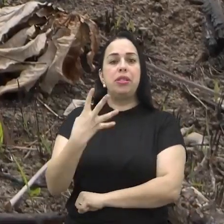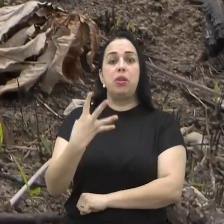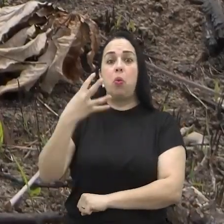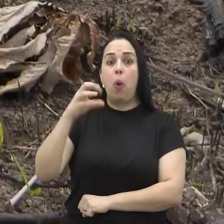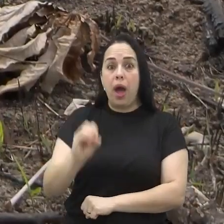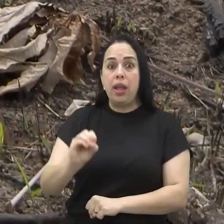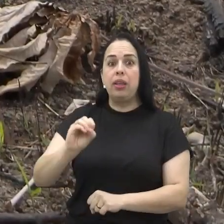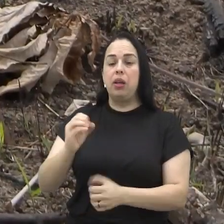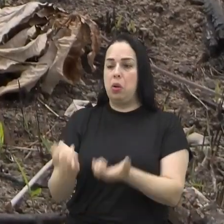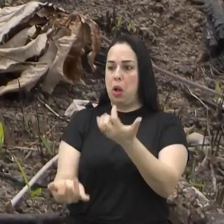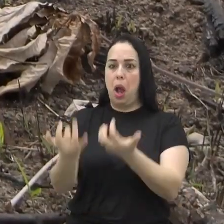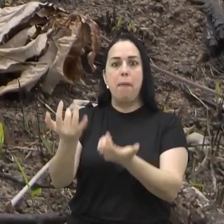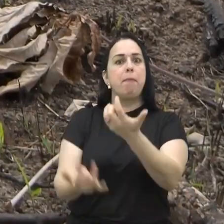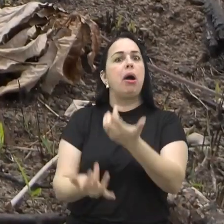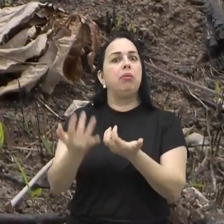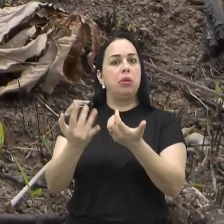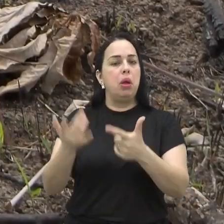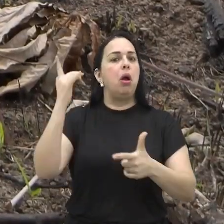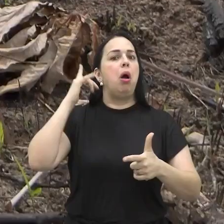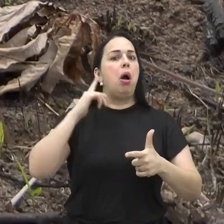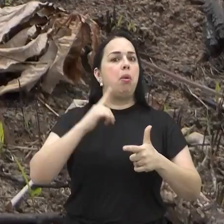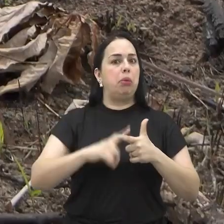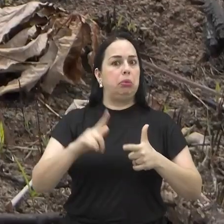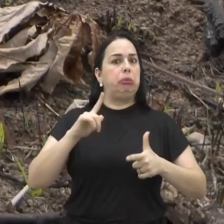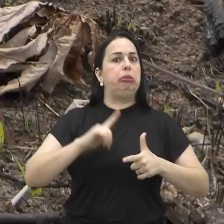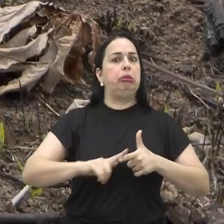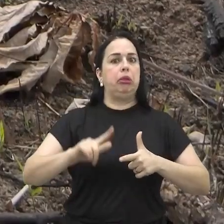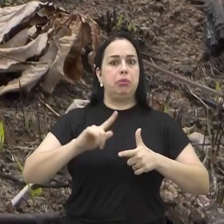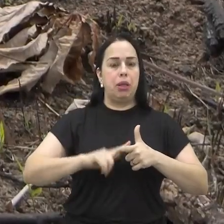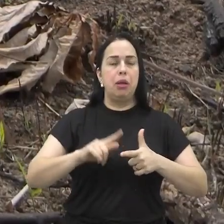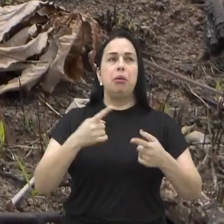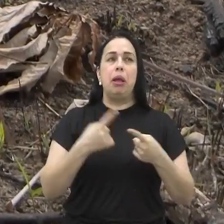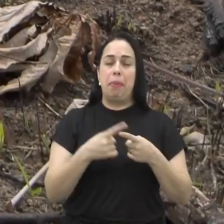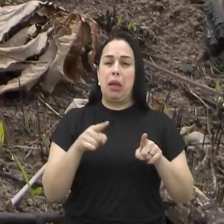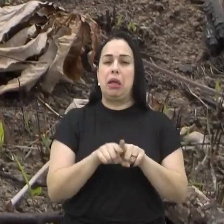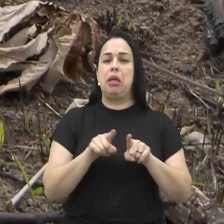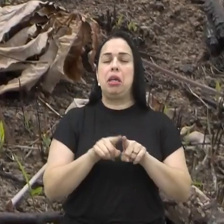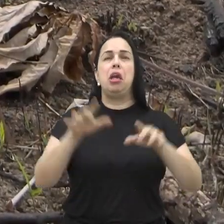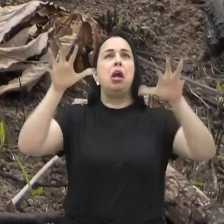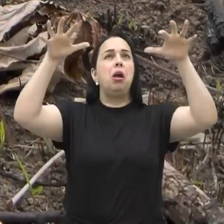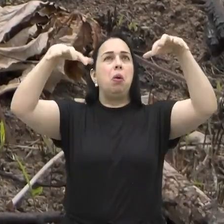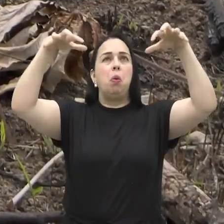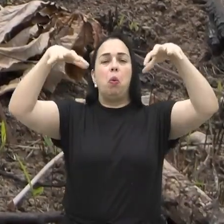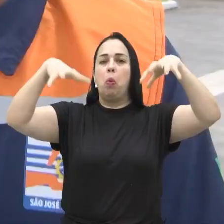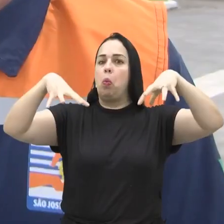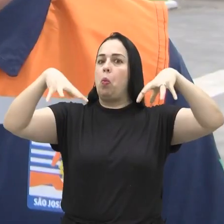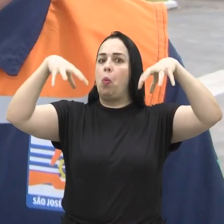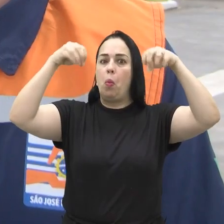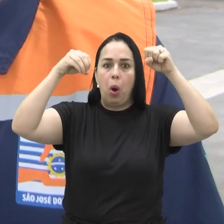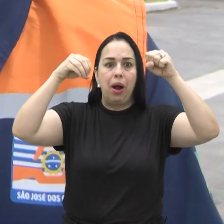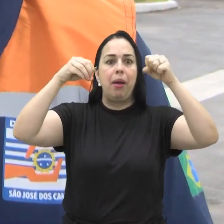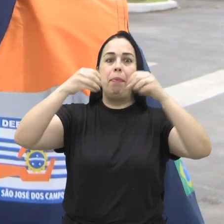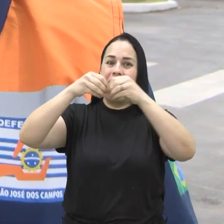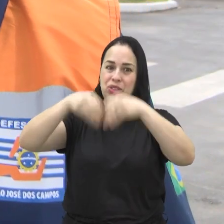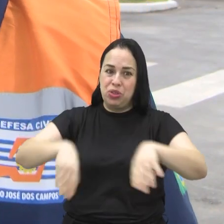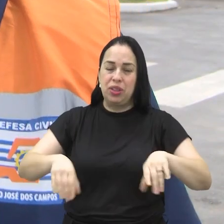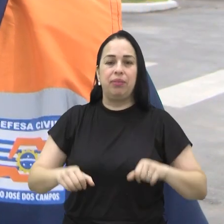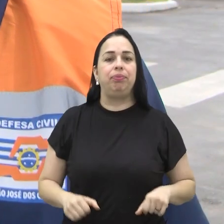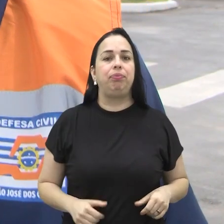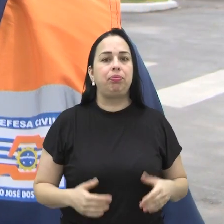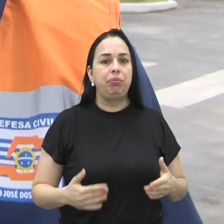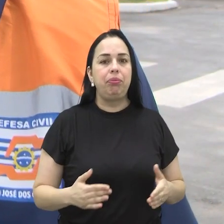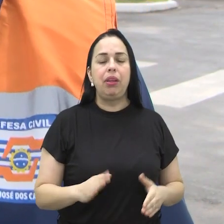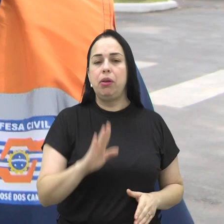240 ocorrências esse ano, um problema potencializado pelo tempo seco e falta de chuva. As principais causas